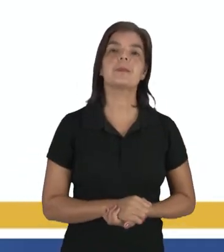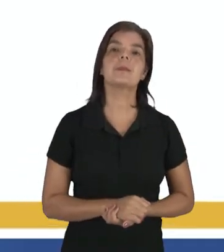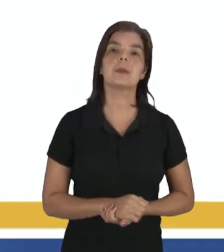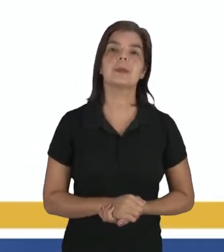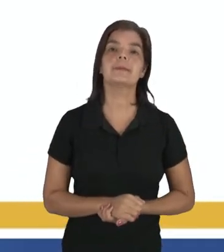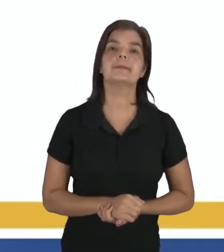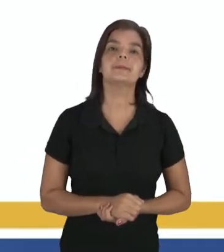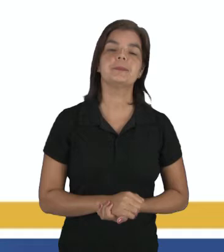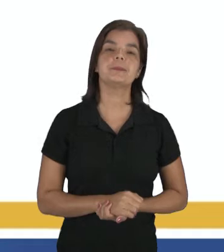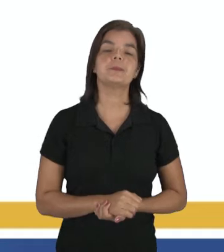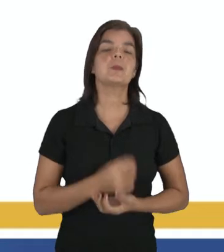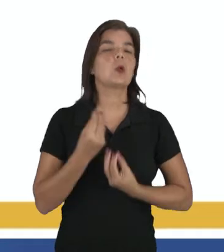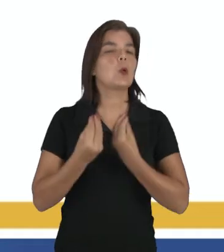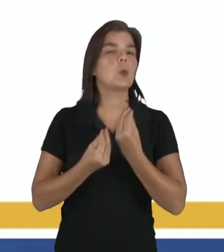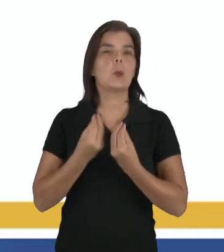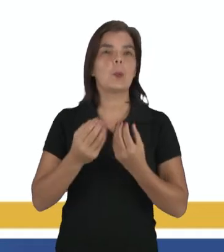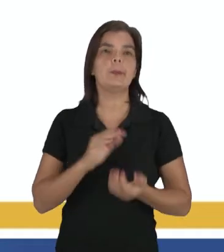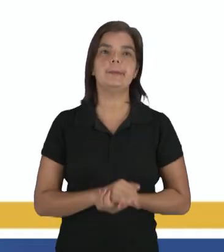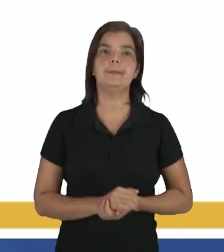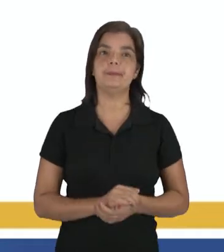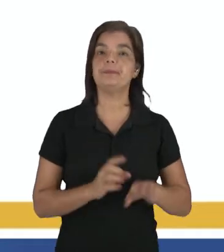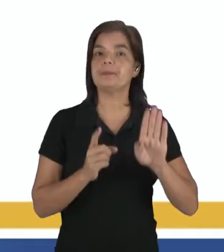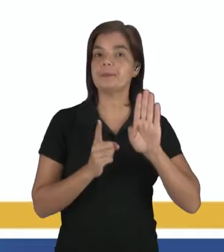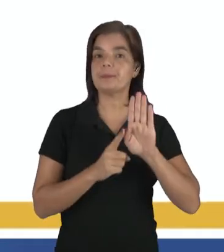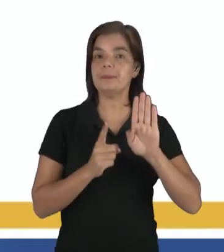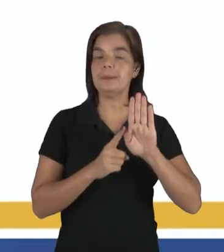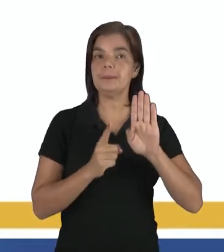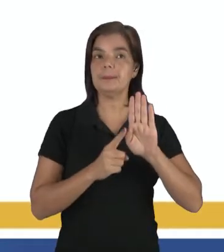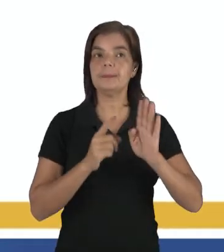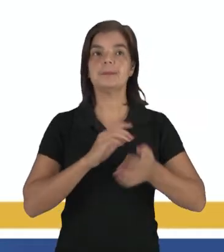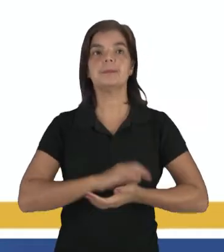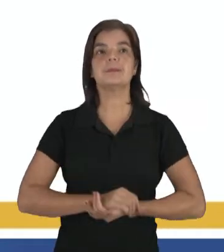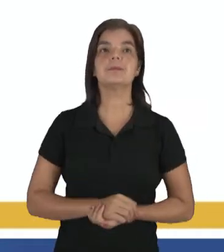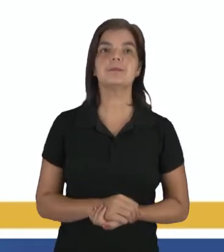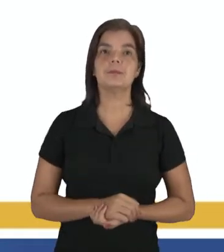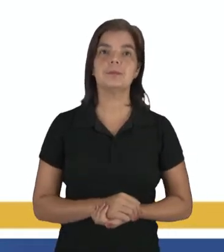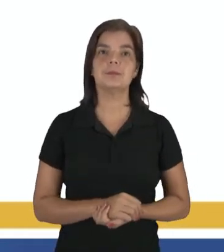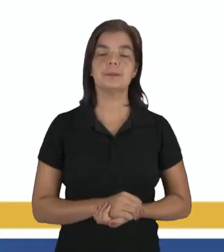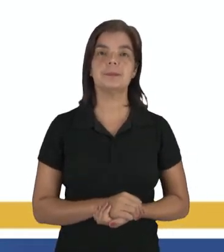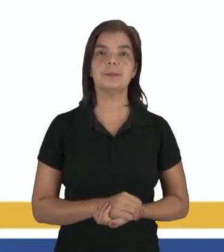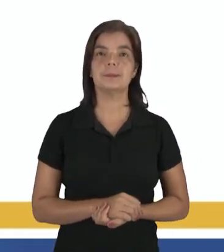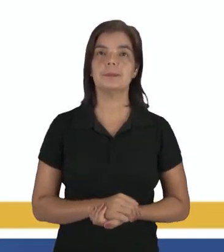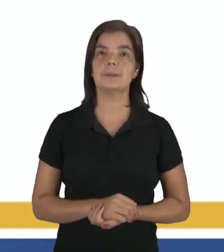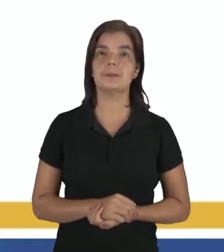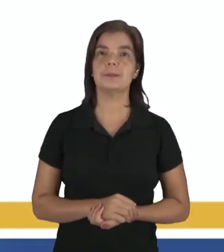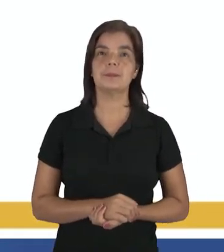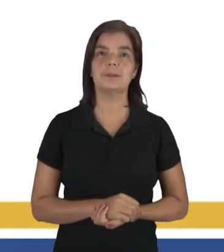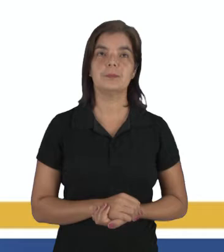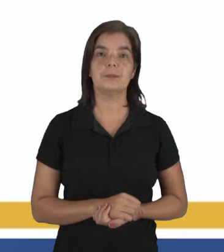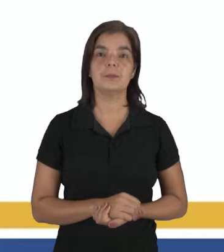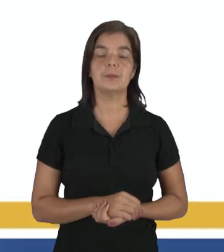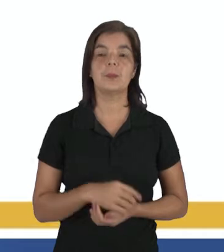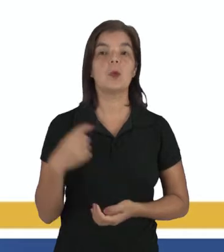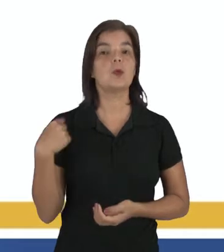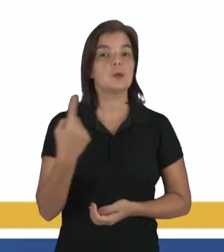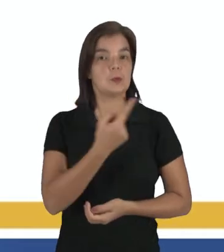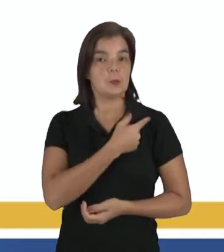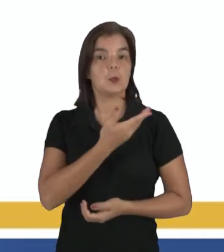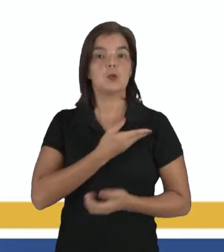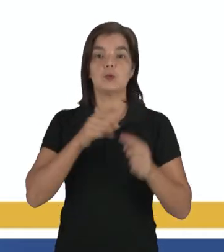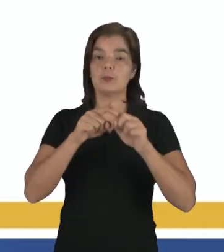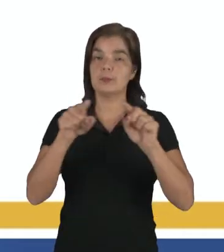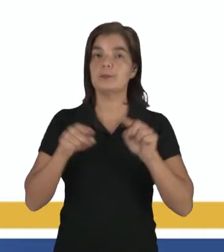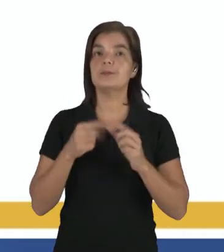carro. Como é que vai ficar isso aí? Tá fácil, né? Letra B, our classmates, os nossos colegas de